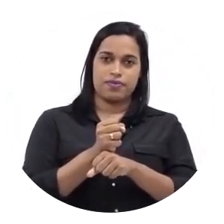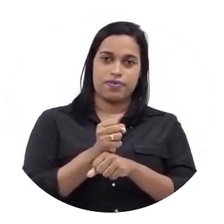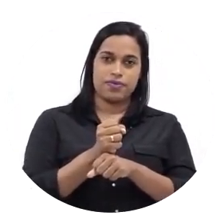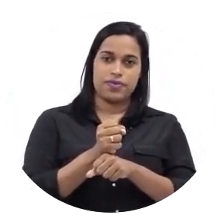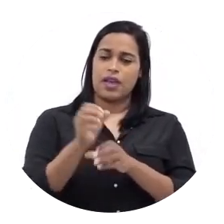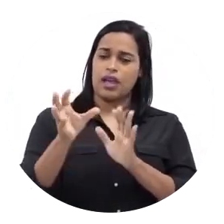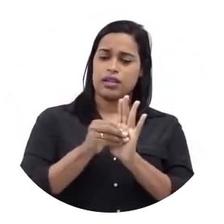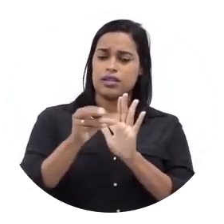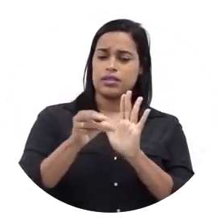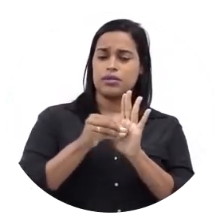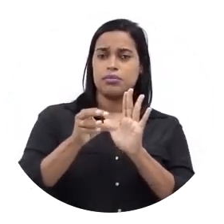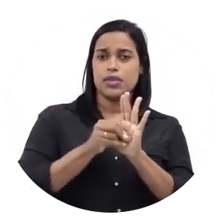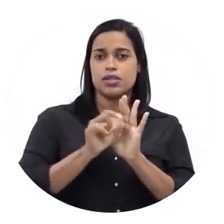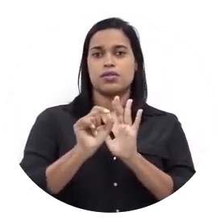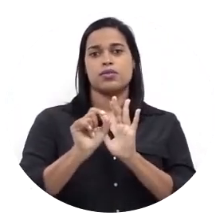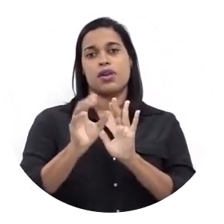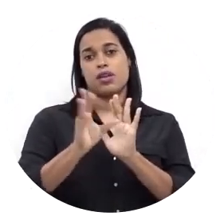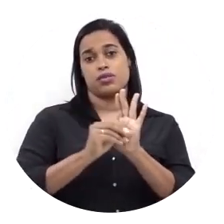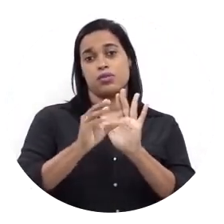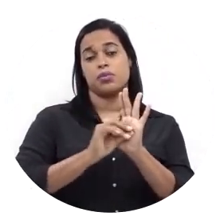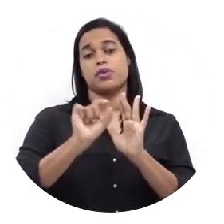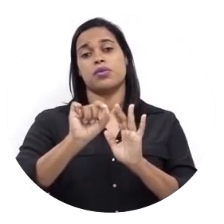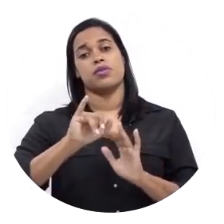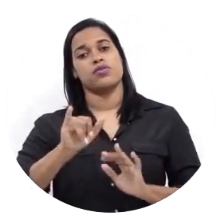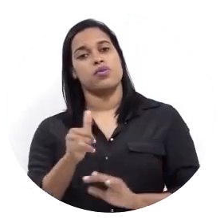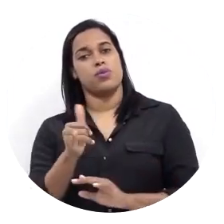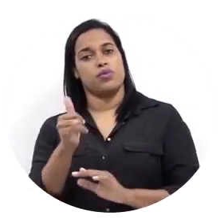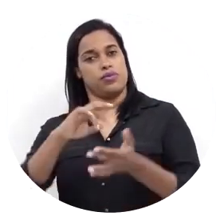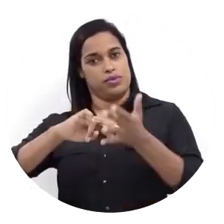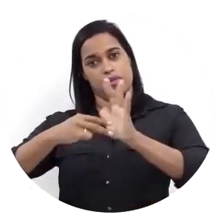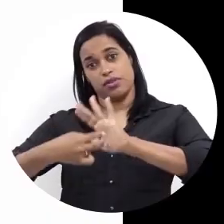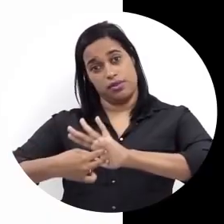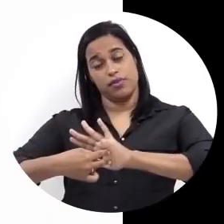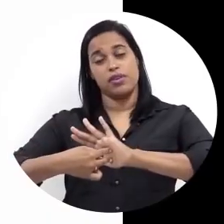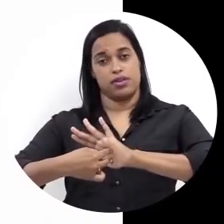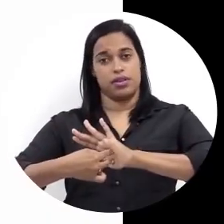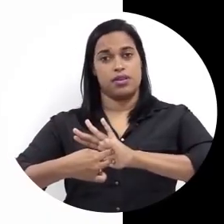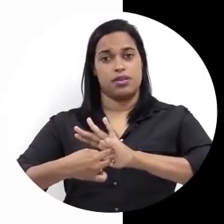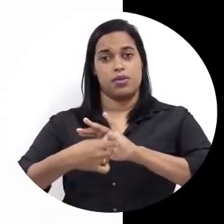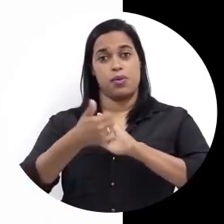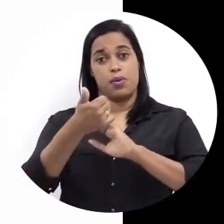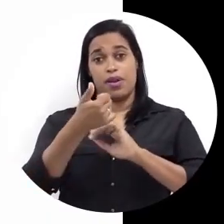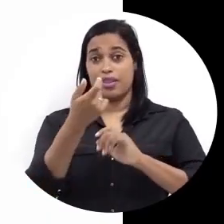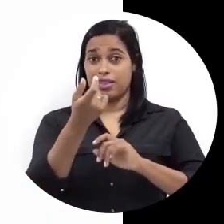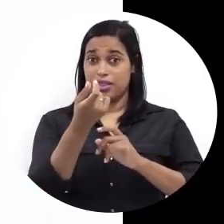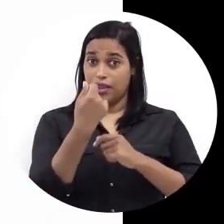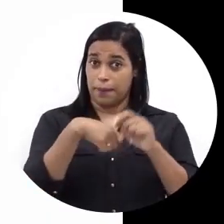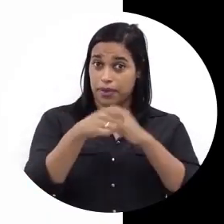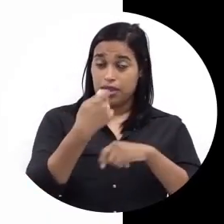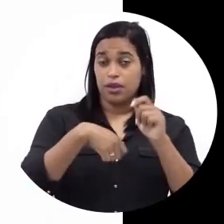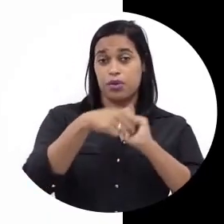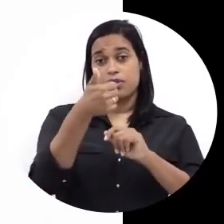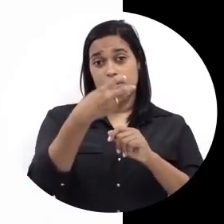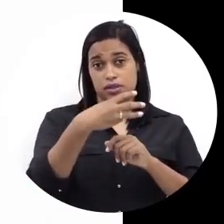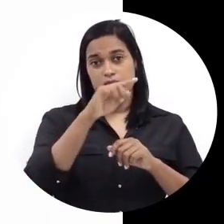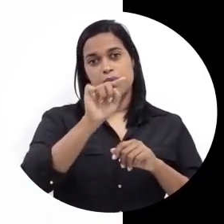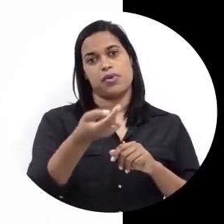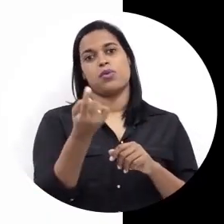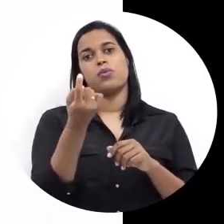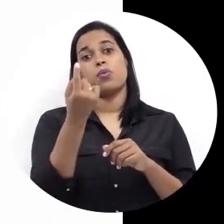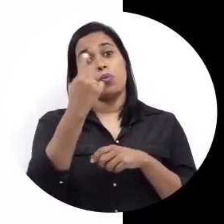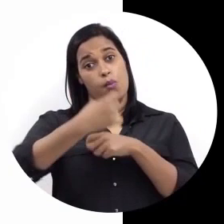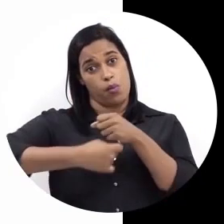Rendimento, nós temos que entender logo que rendimento se refere a juro. O capital é R$ 3.000, o prazo é de um